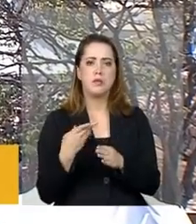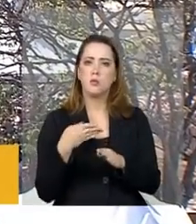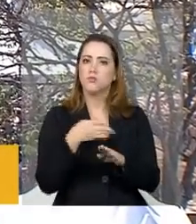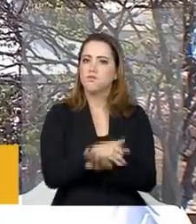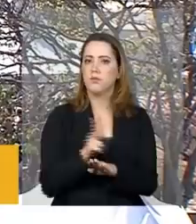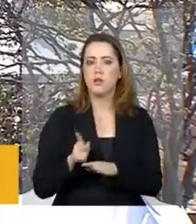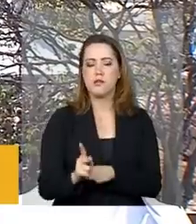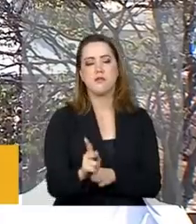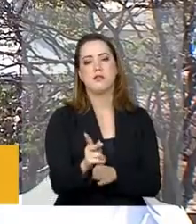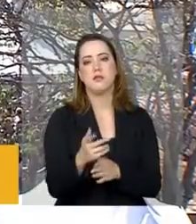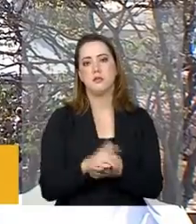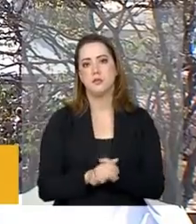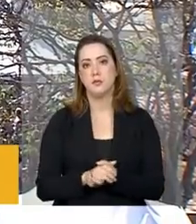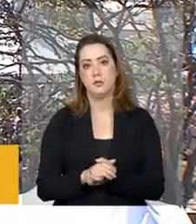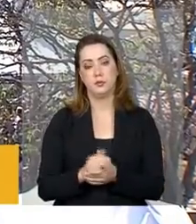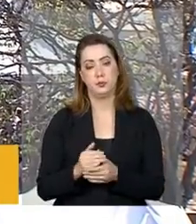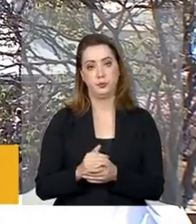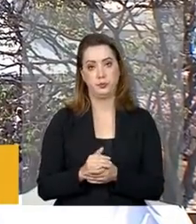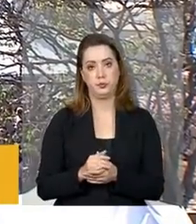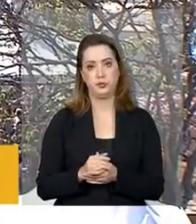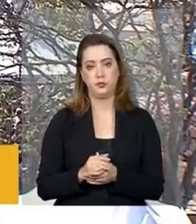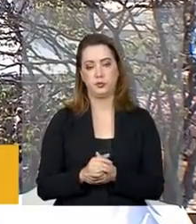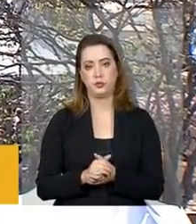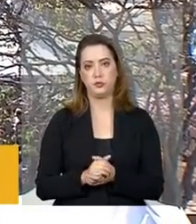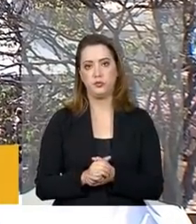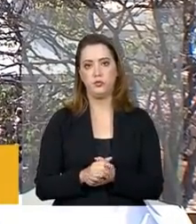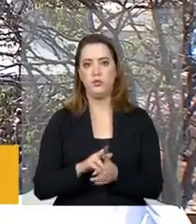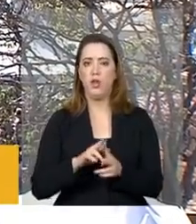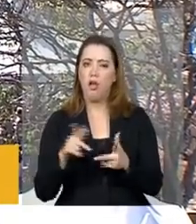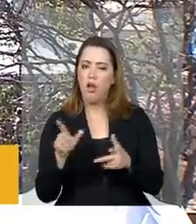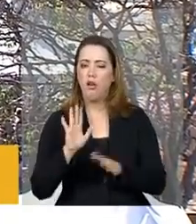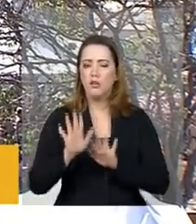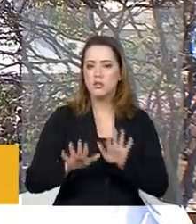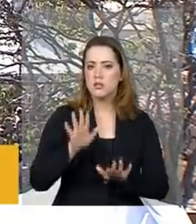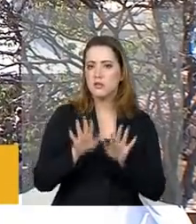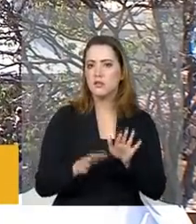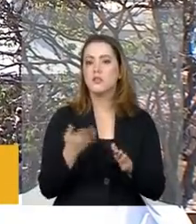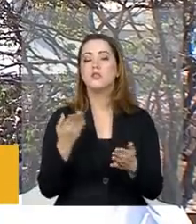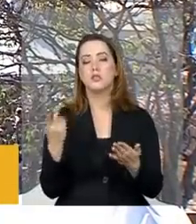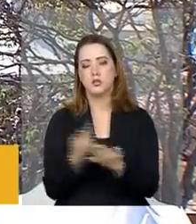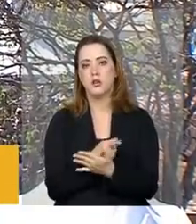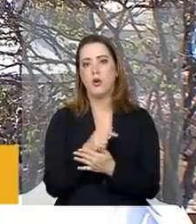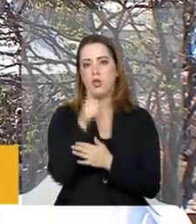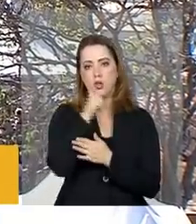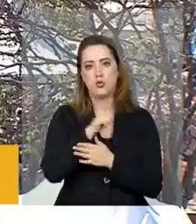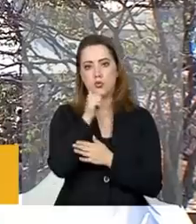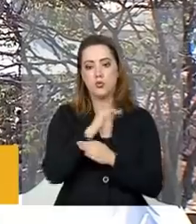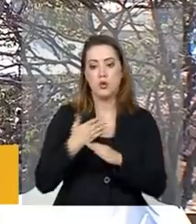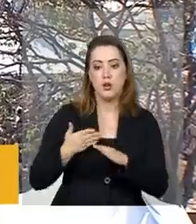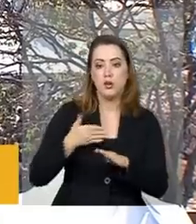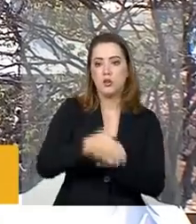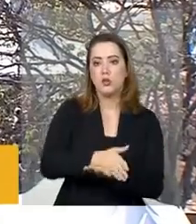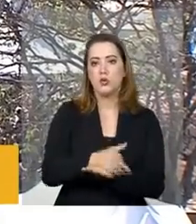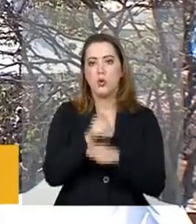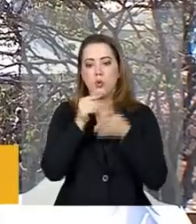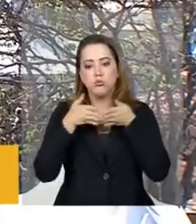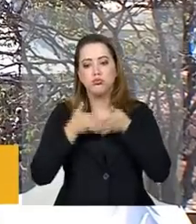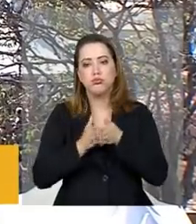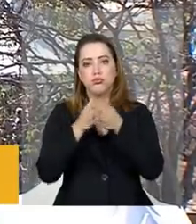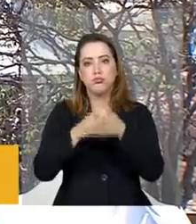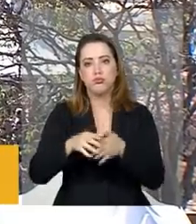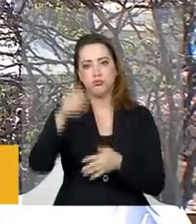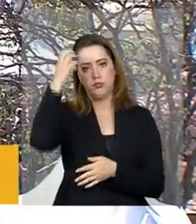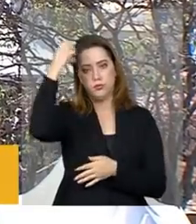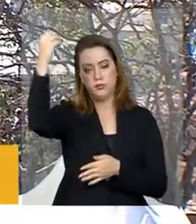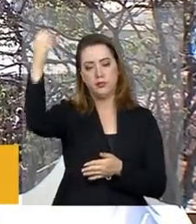permanente os efetivos dos navios. Eventualmente já temos mulheres embarcando, sim, fazendo viagens pelo Brasil e